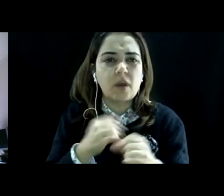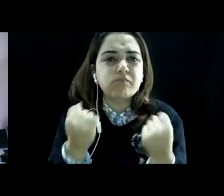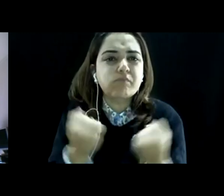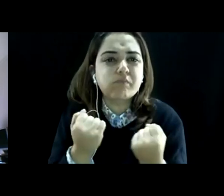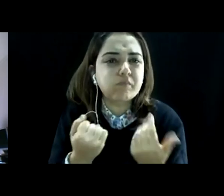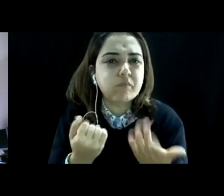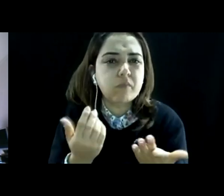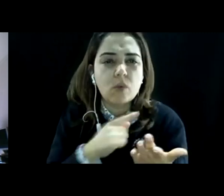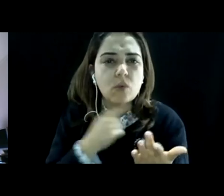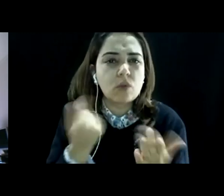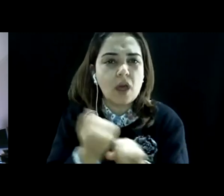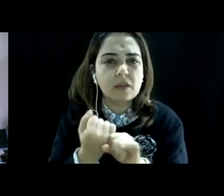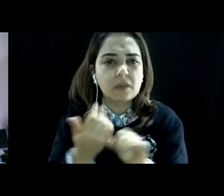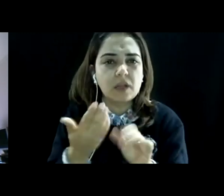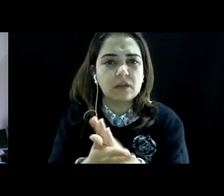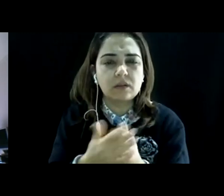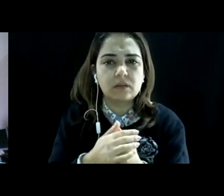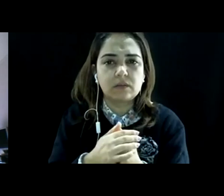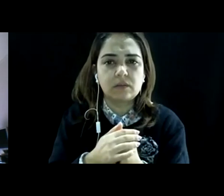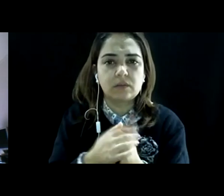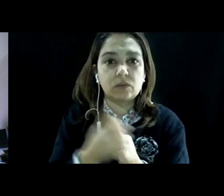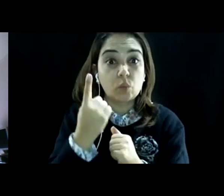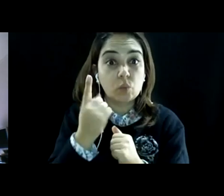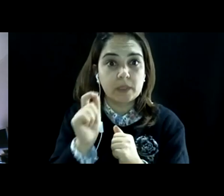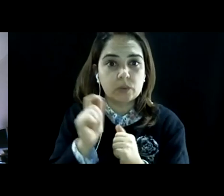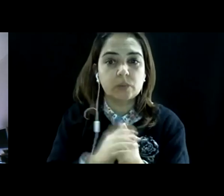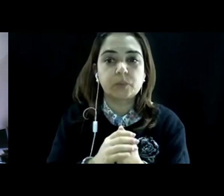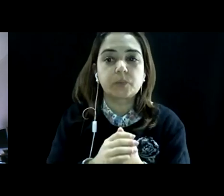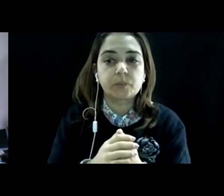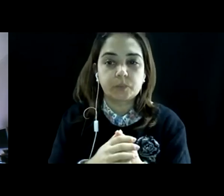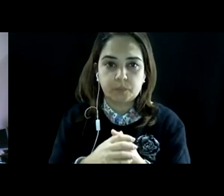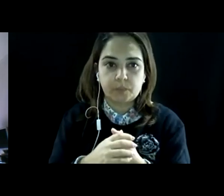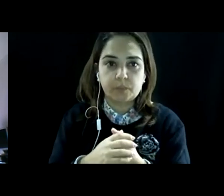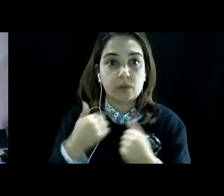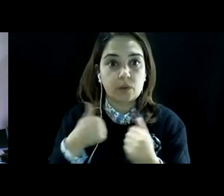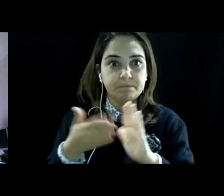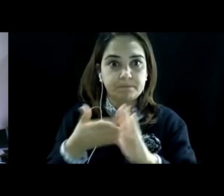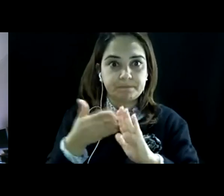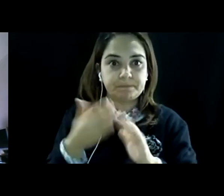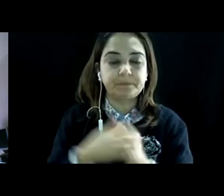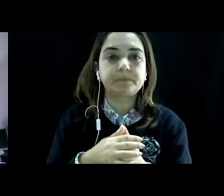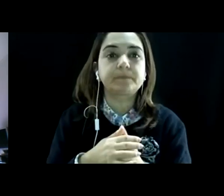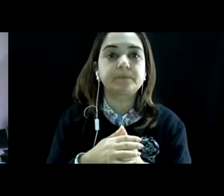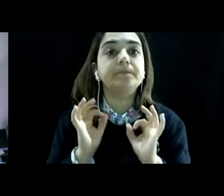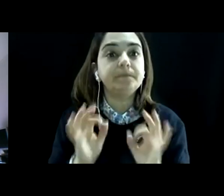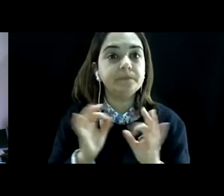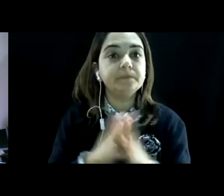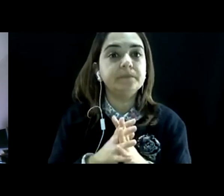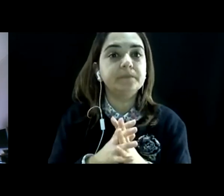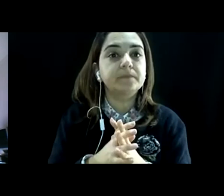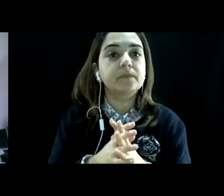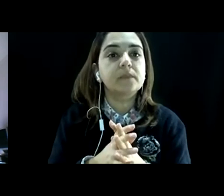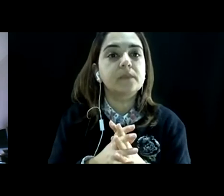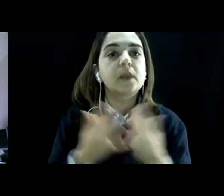mercado de trabalho. Sandro, um minuto, bem, por favor. Ok, eu vou acelerar. Dito isto, nós temos também